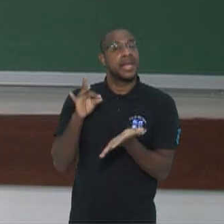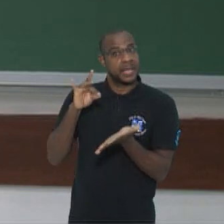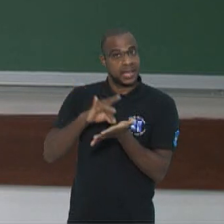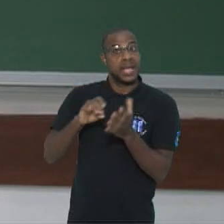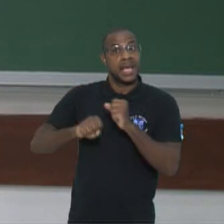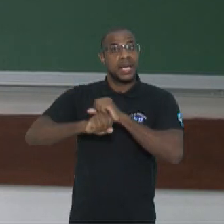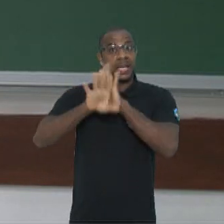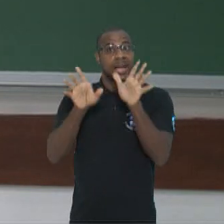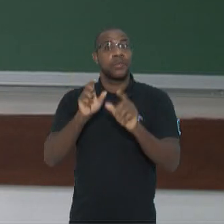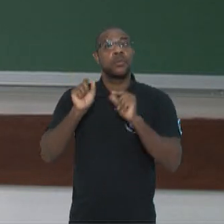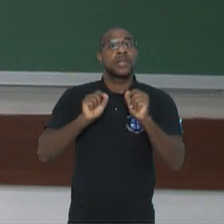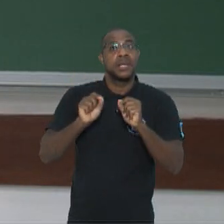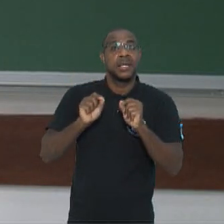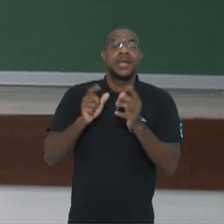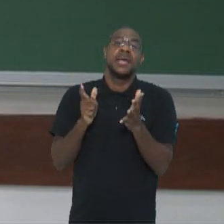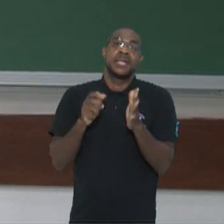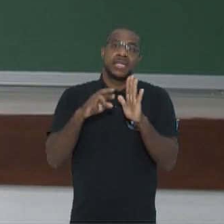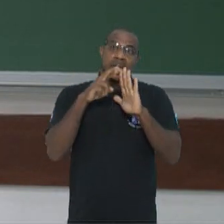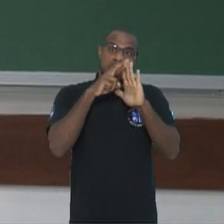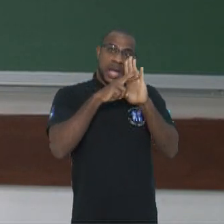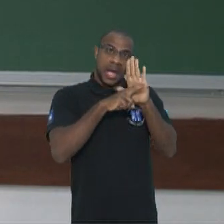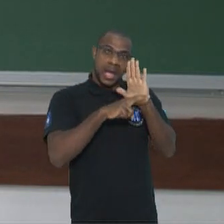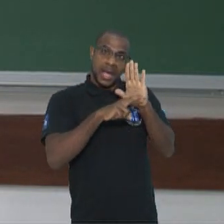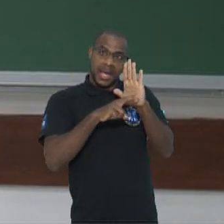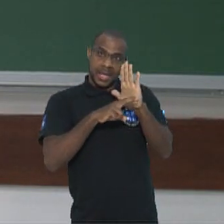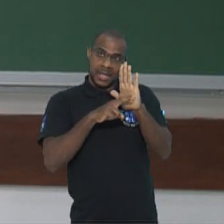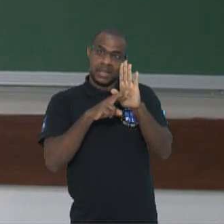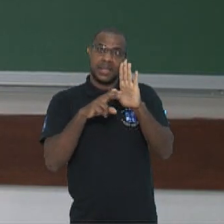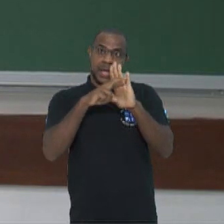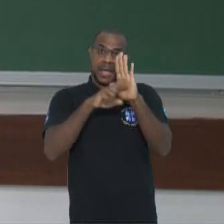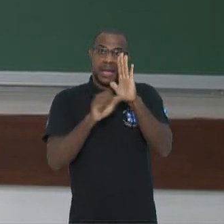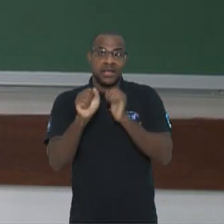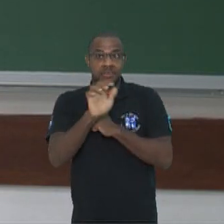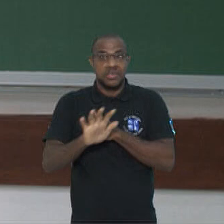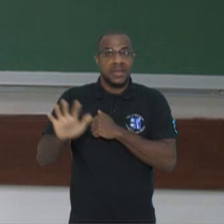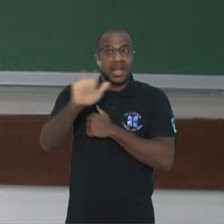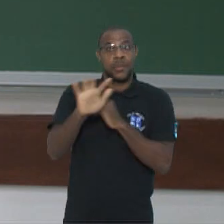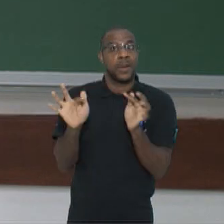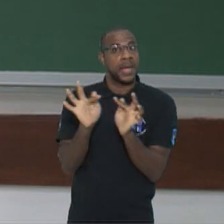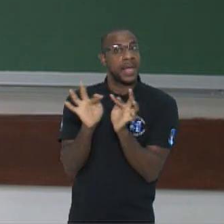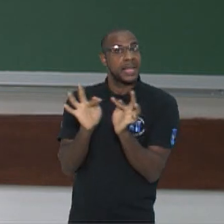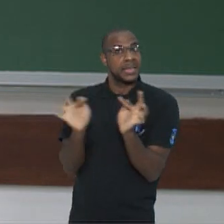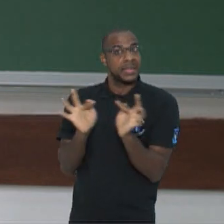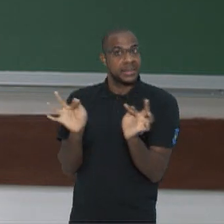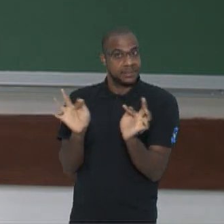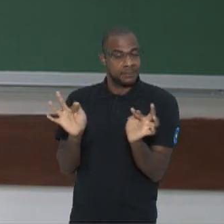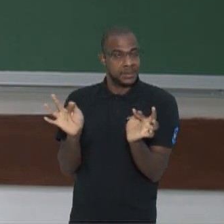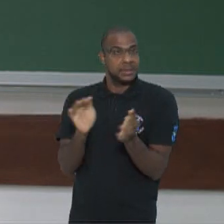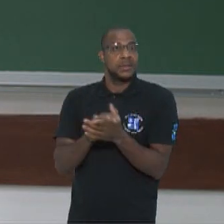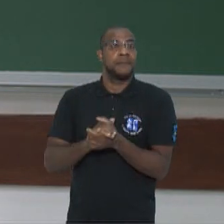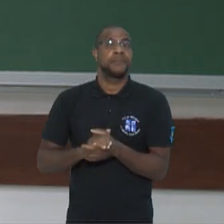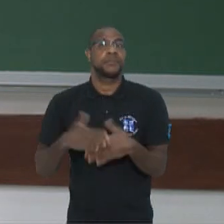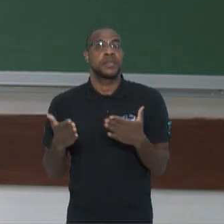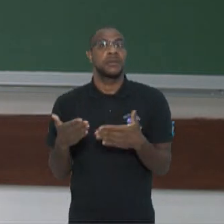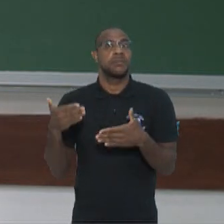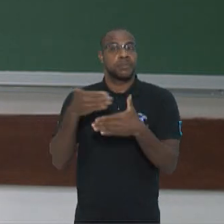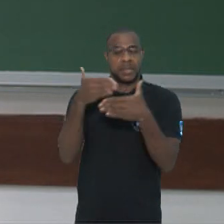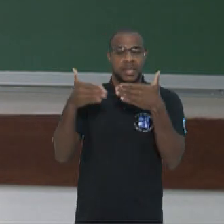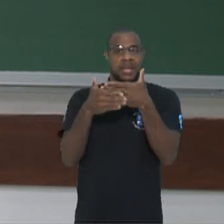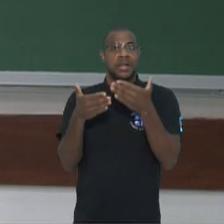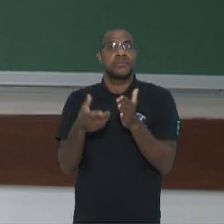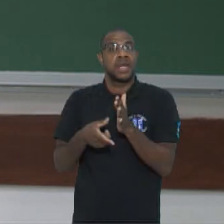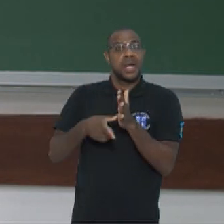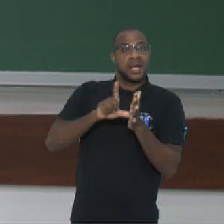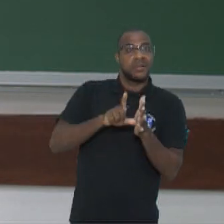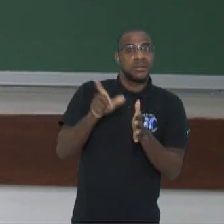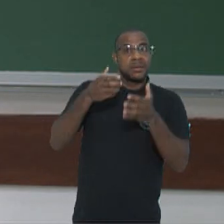regra geral é simples demais para uma segunda série, né? Então, a regra que eu tinha falado até o slide anterior, vocês já